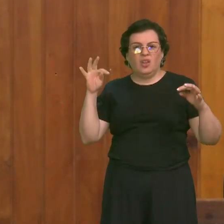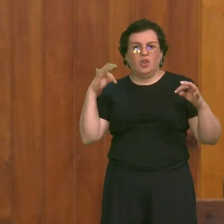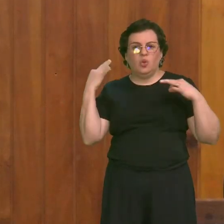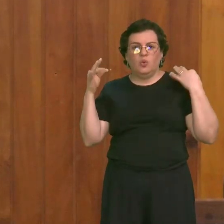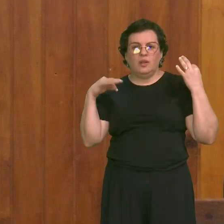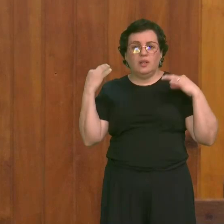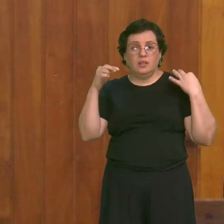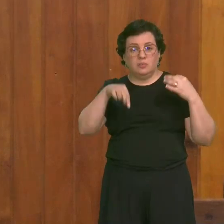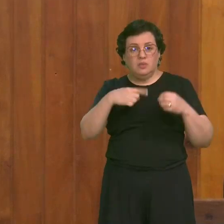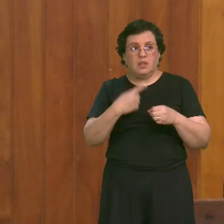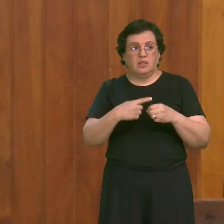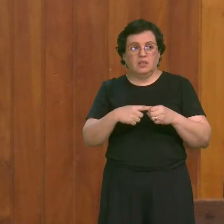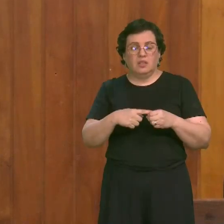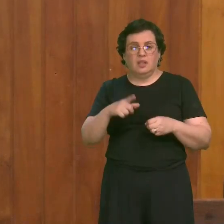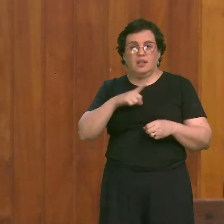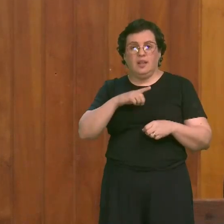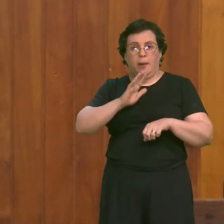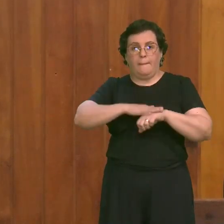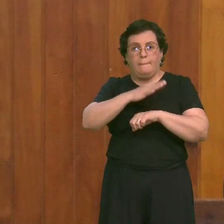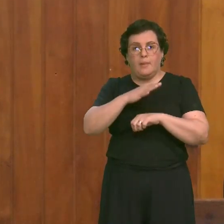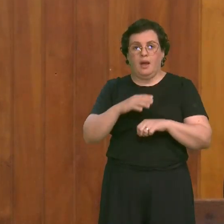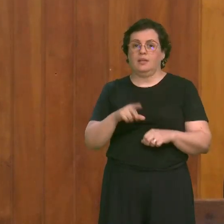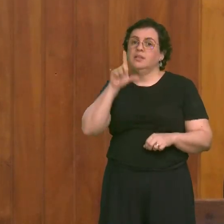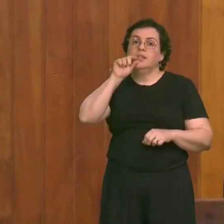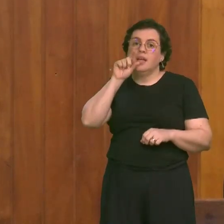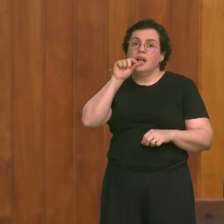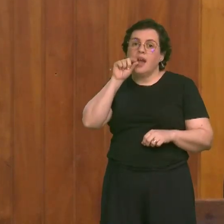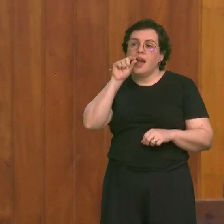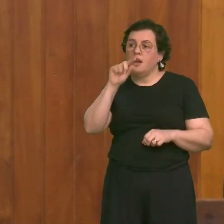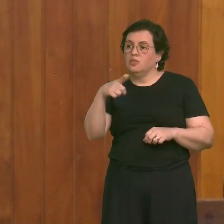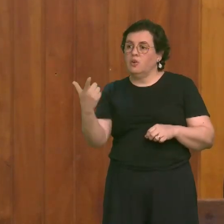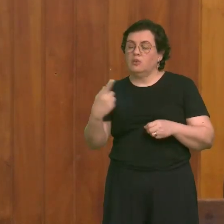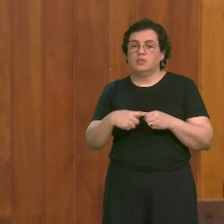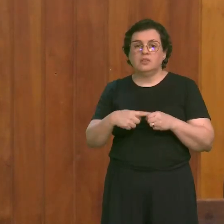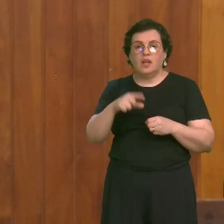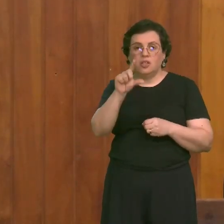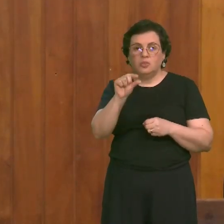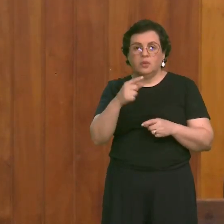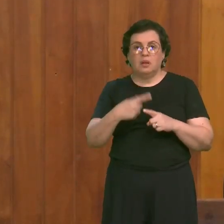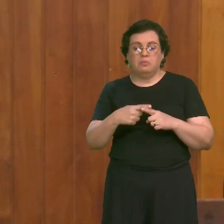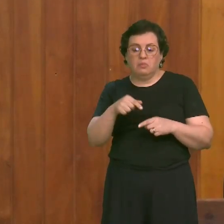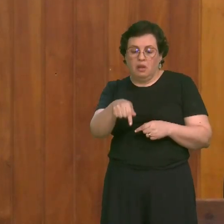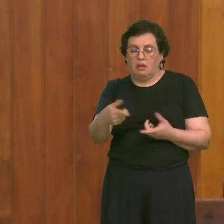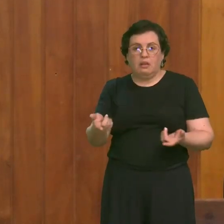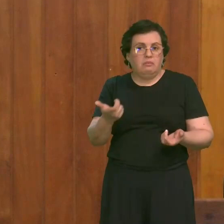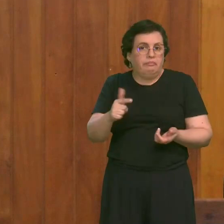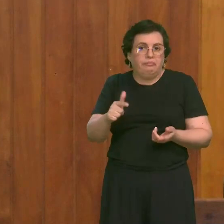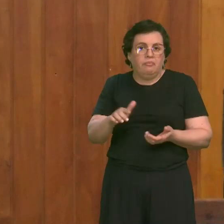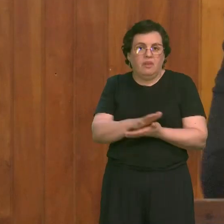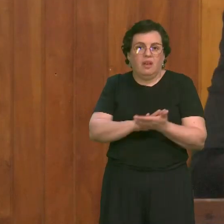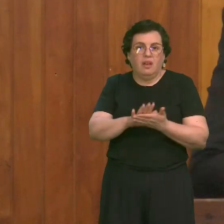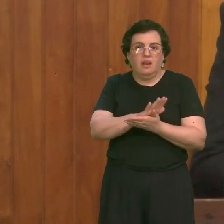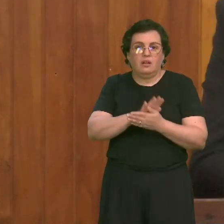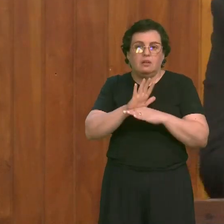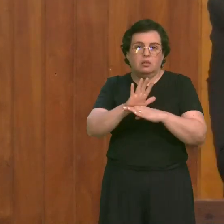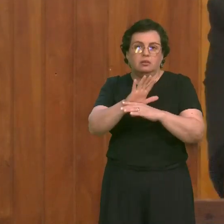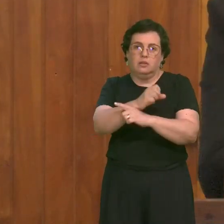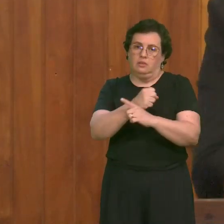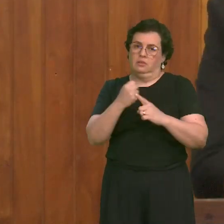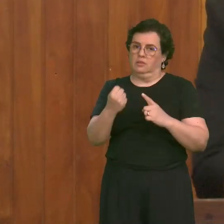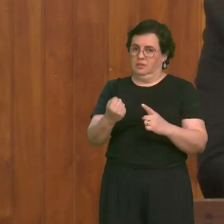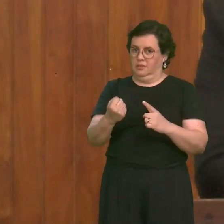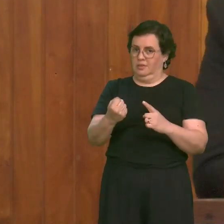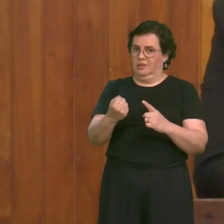nessa cidade você tem mais turismo em Garça vizinha aqui outra cidade pequenos do que aqui Marília tem nada a assistência social